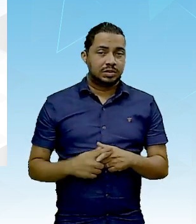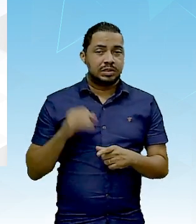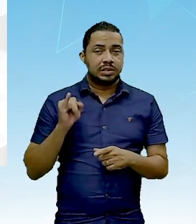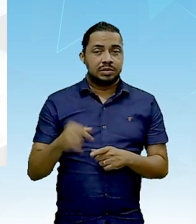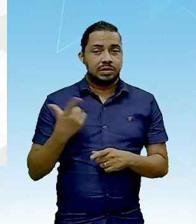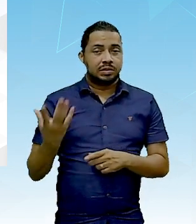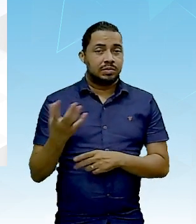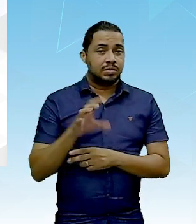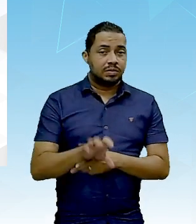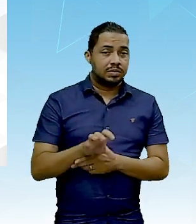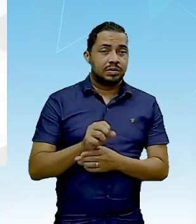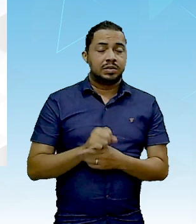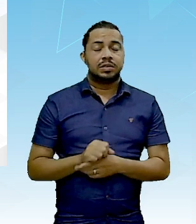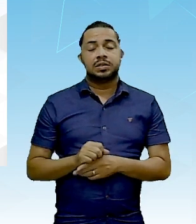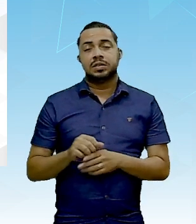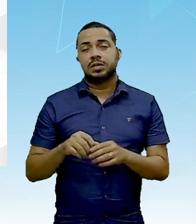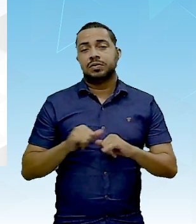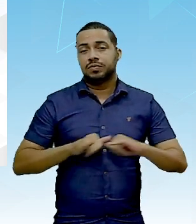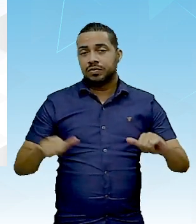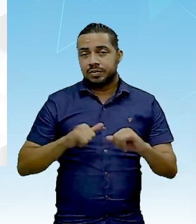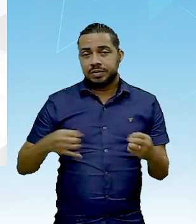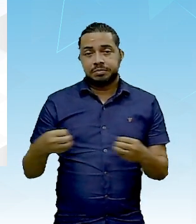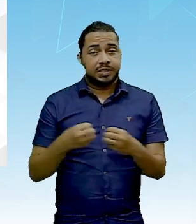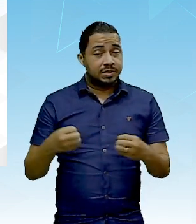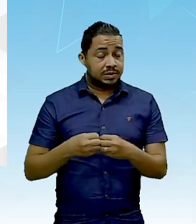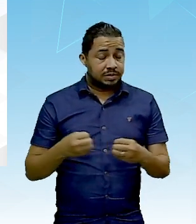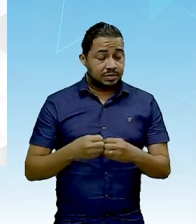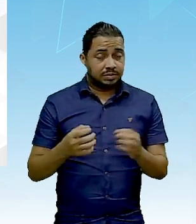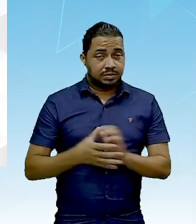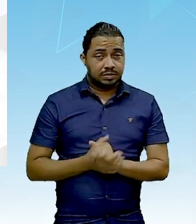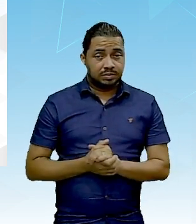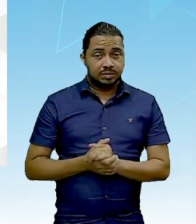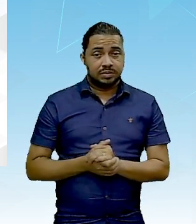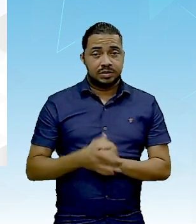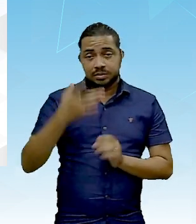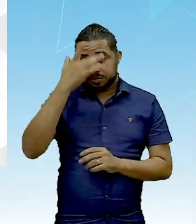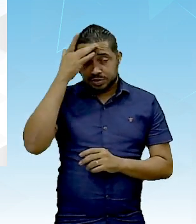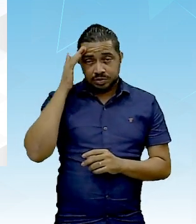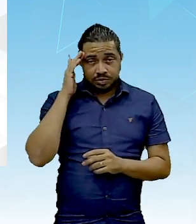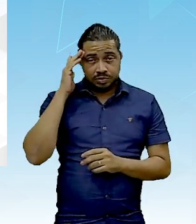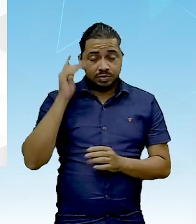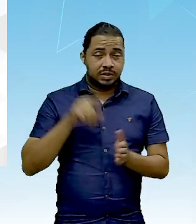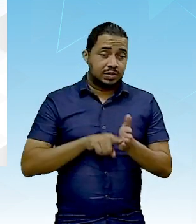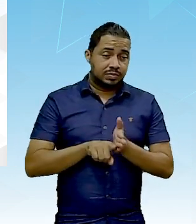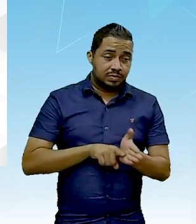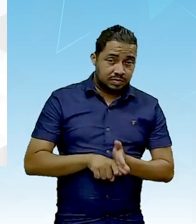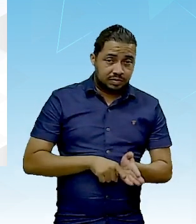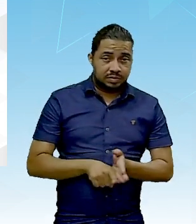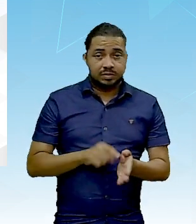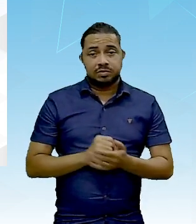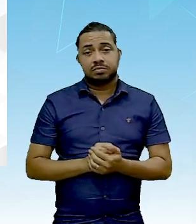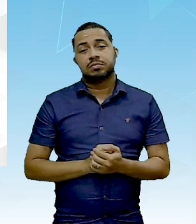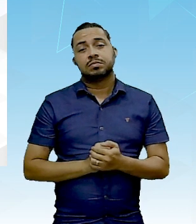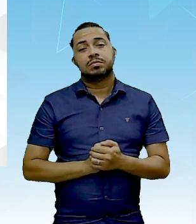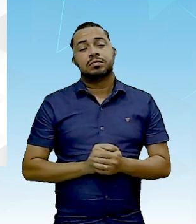você colocar dados muito próximos das pessoas investigadas, dados muito